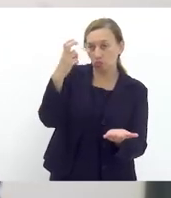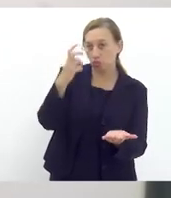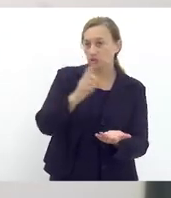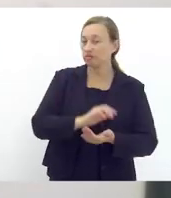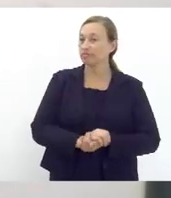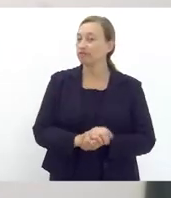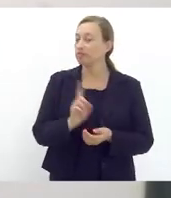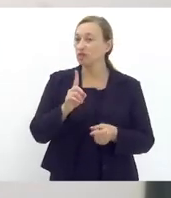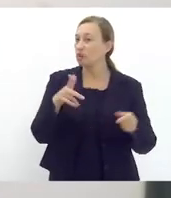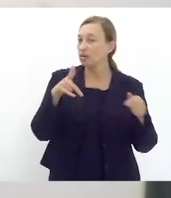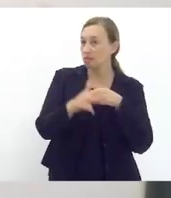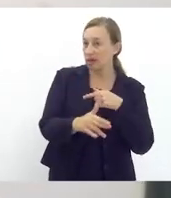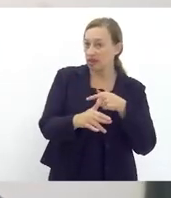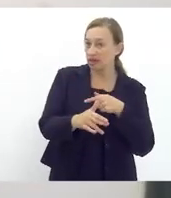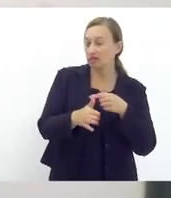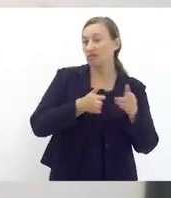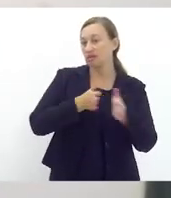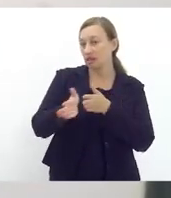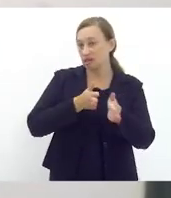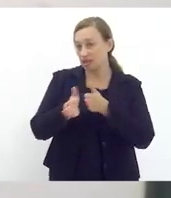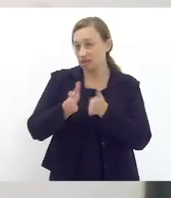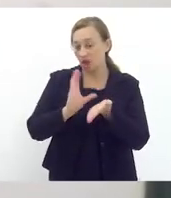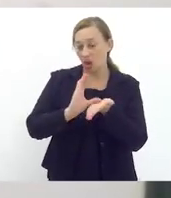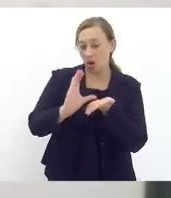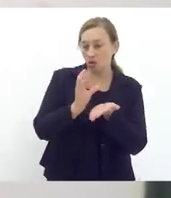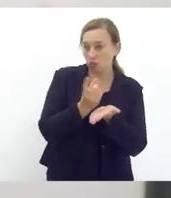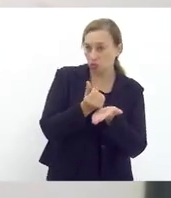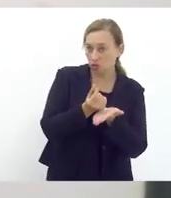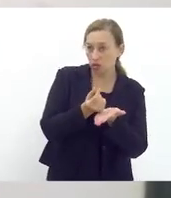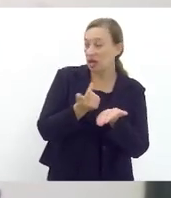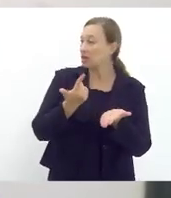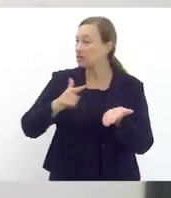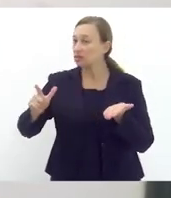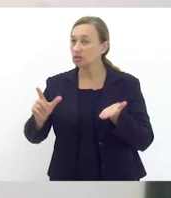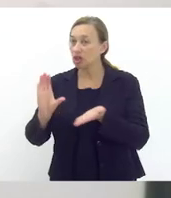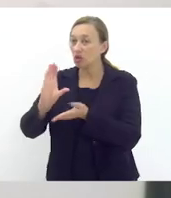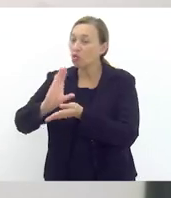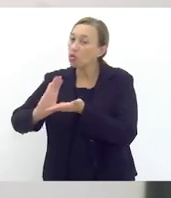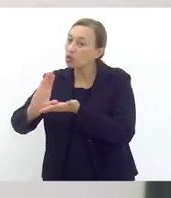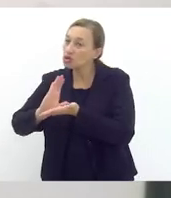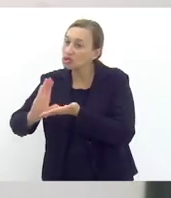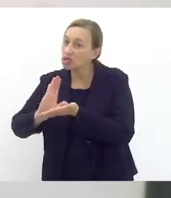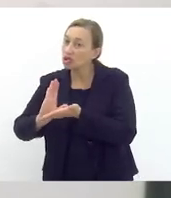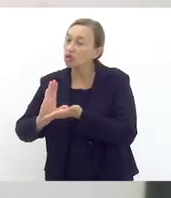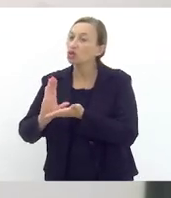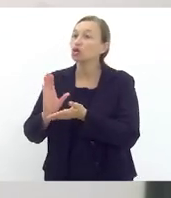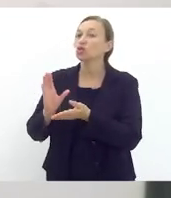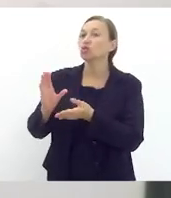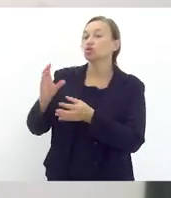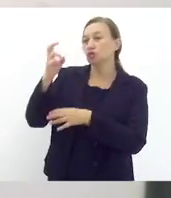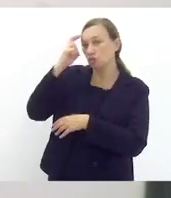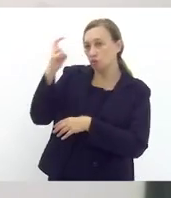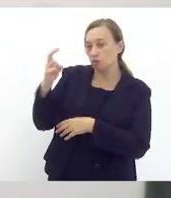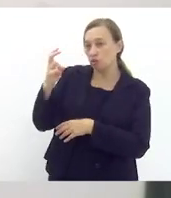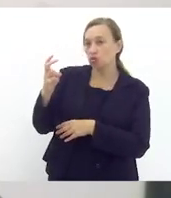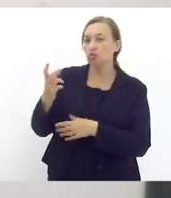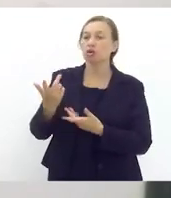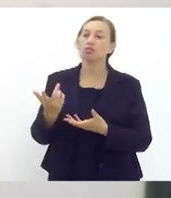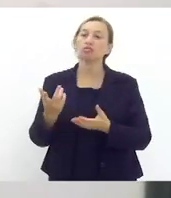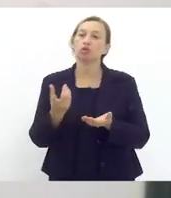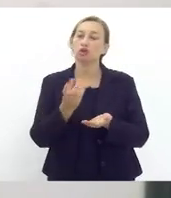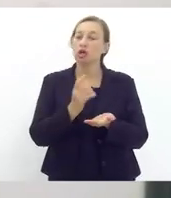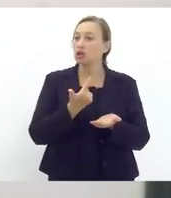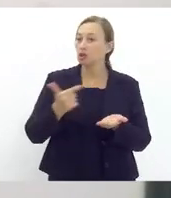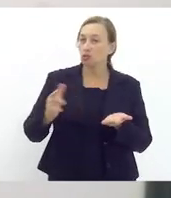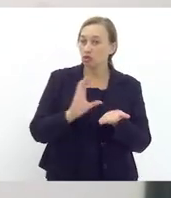impede de acessar o recurso caso não tenha conselho de Cultura isso não impede decisão recursos caso não tenha fundo de Cultura